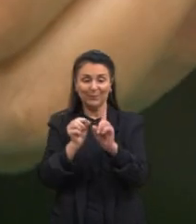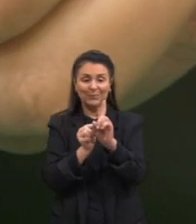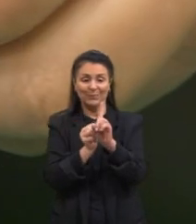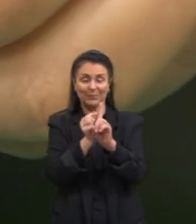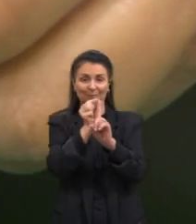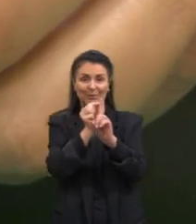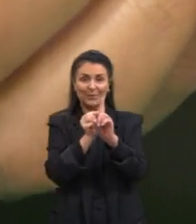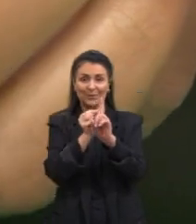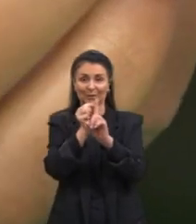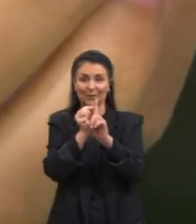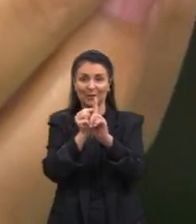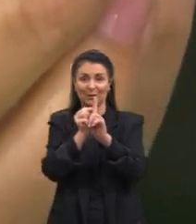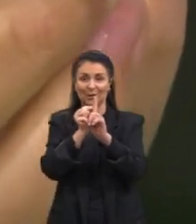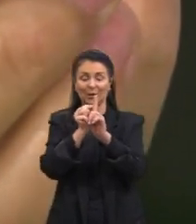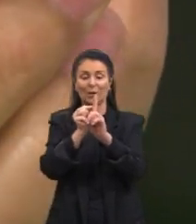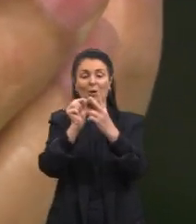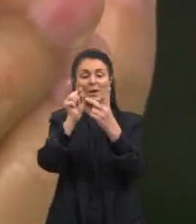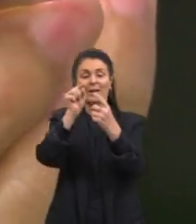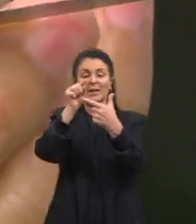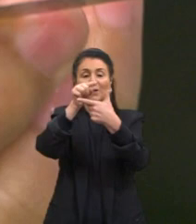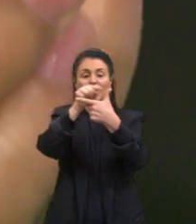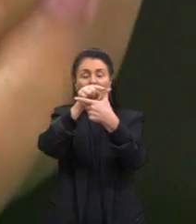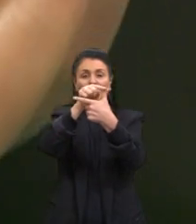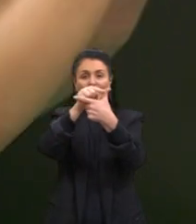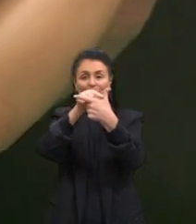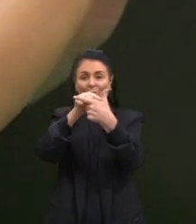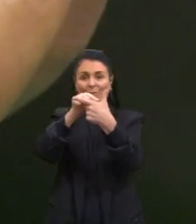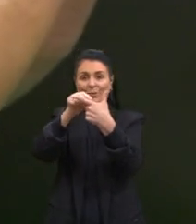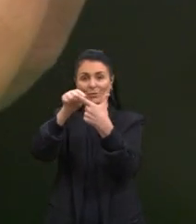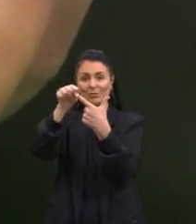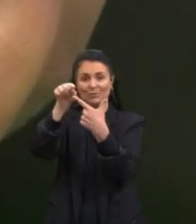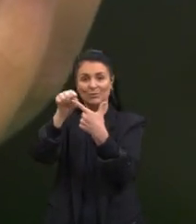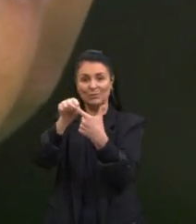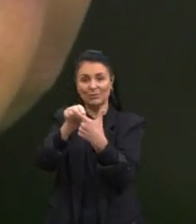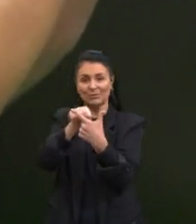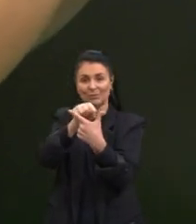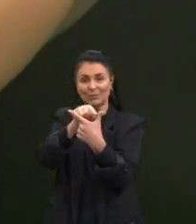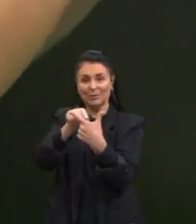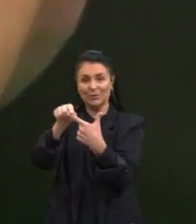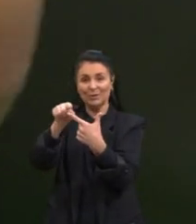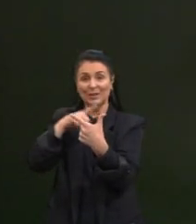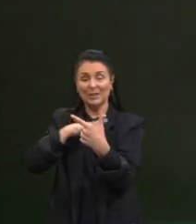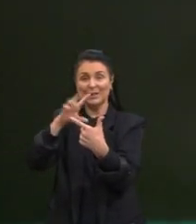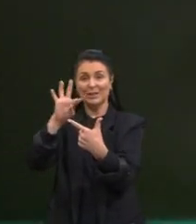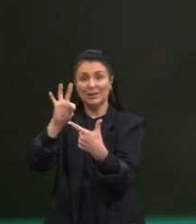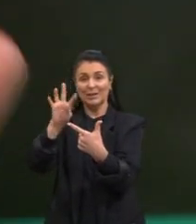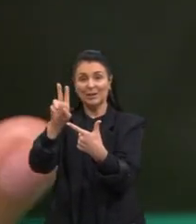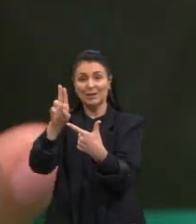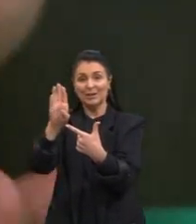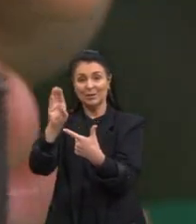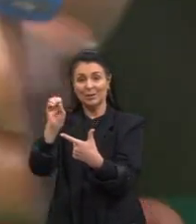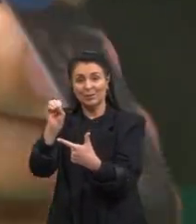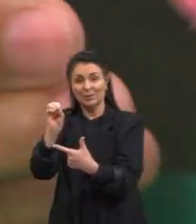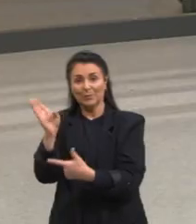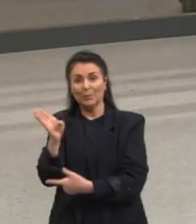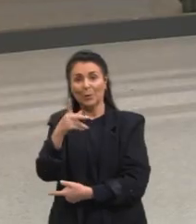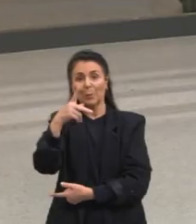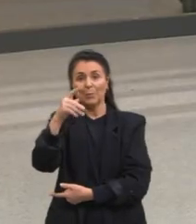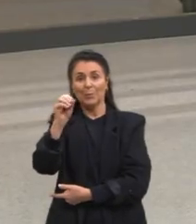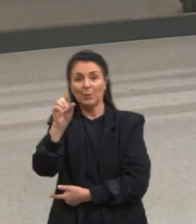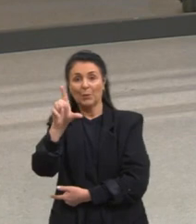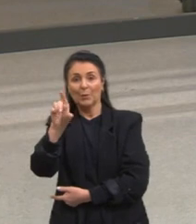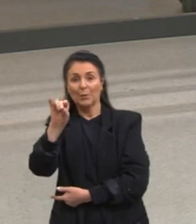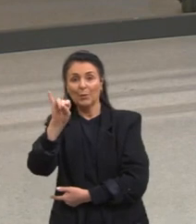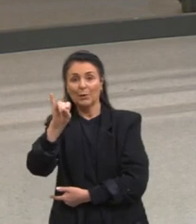passar então pelo estilete que é esse caninho aqui esse canal o tubo polínico e